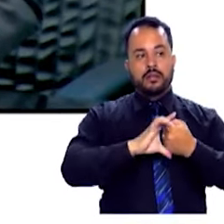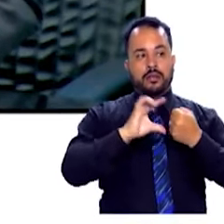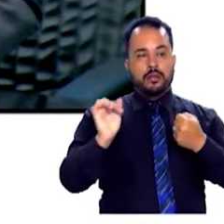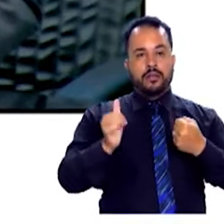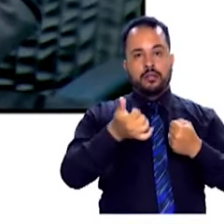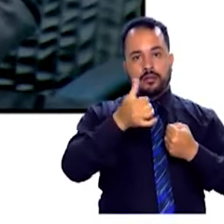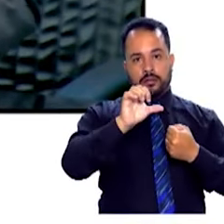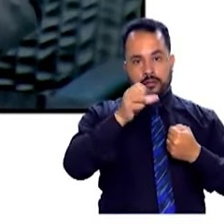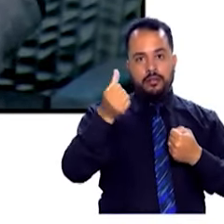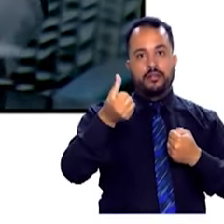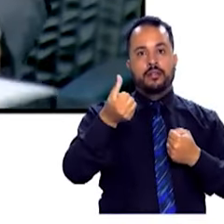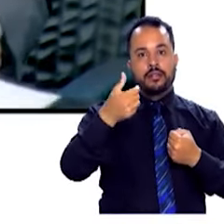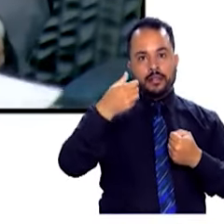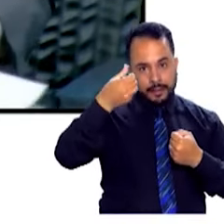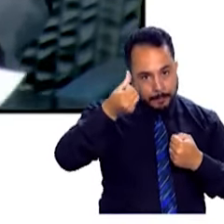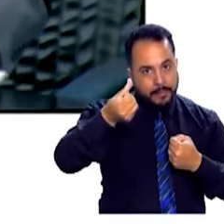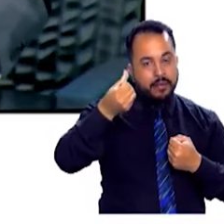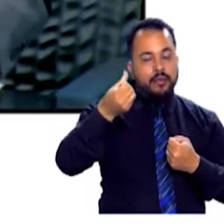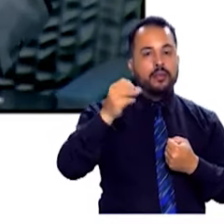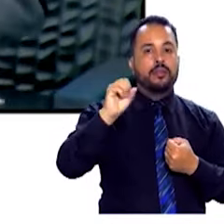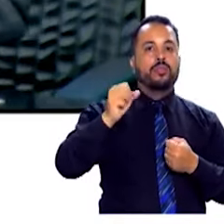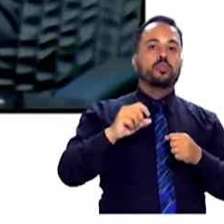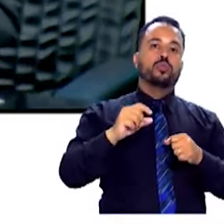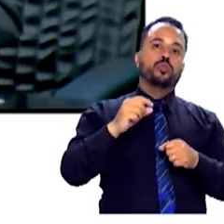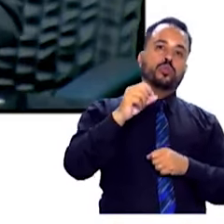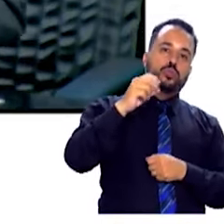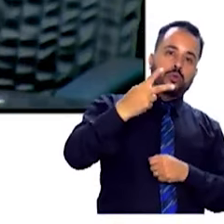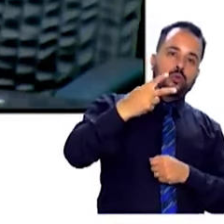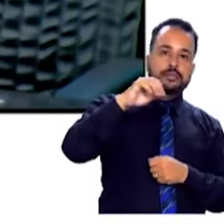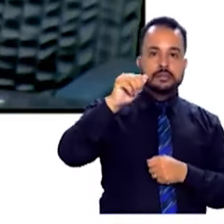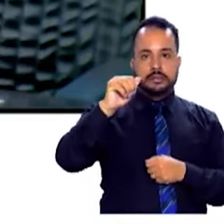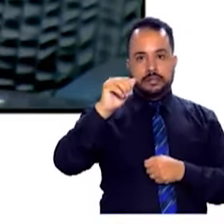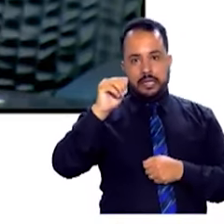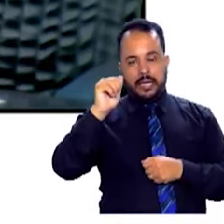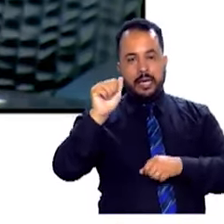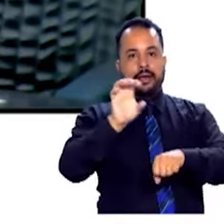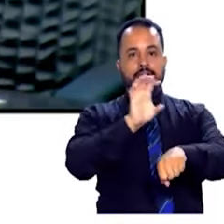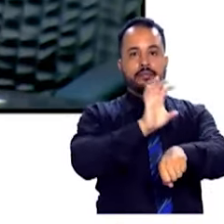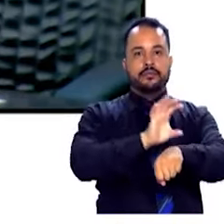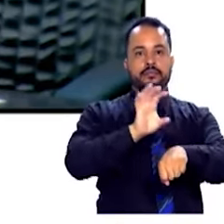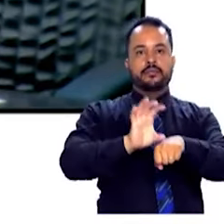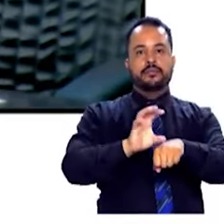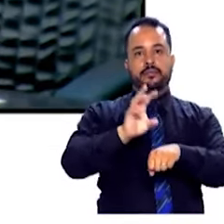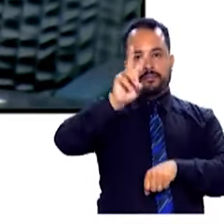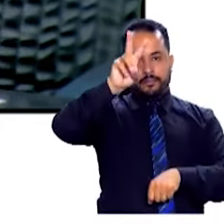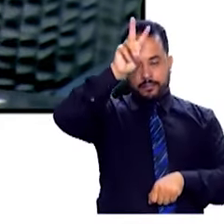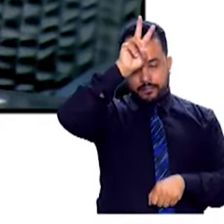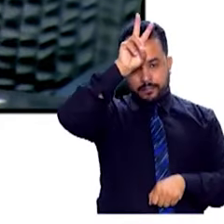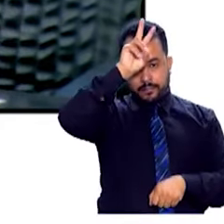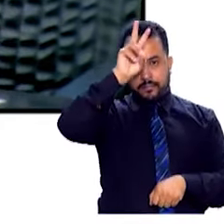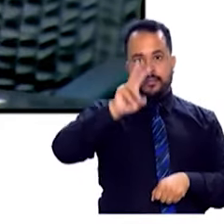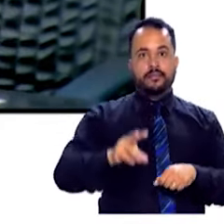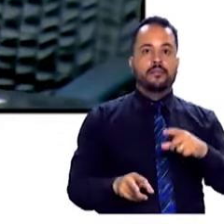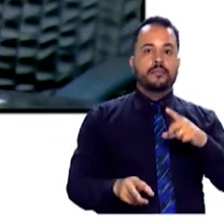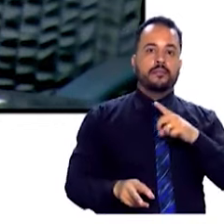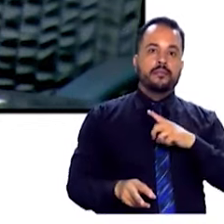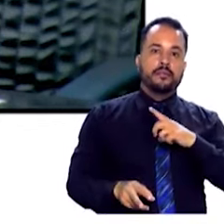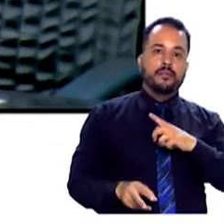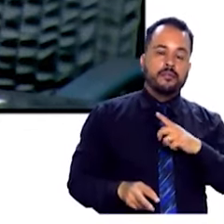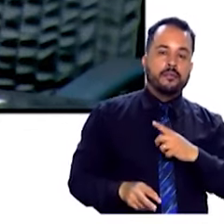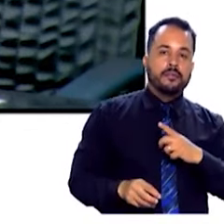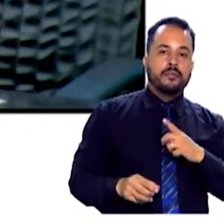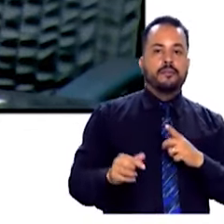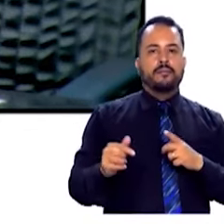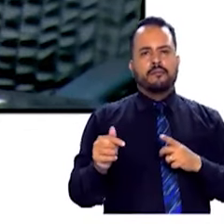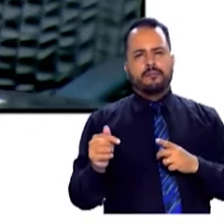3862 a do Código de Processo Civil peruano e existe Então esse é um filtro negativo embora não seja um filtro de